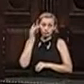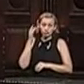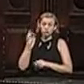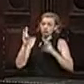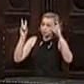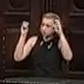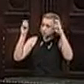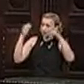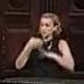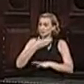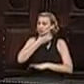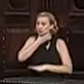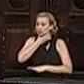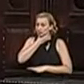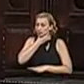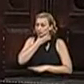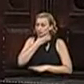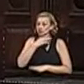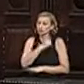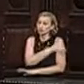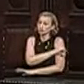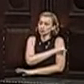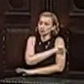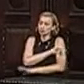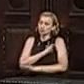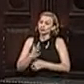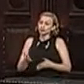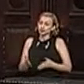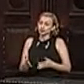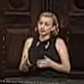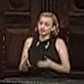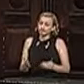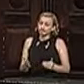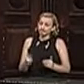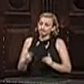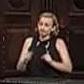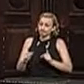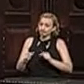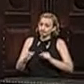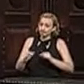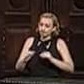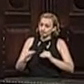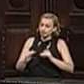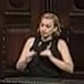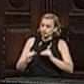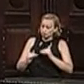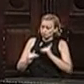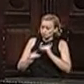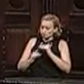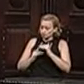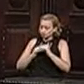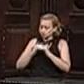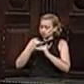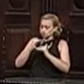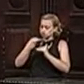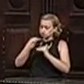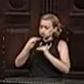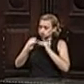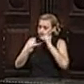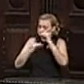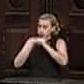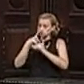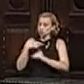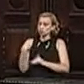Rio de Janeiro, ela está recrudescendo, ela está acelerando e nós poderemos ter